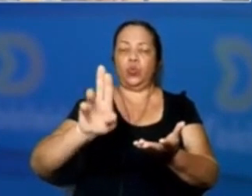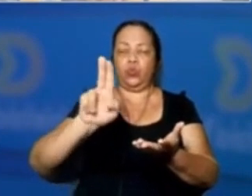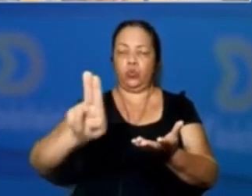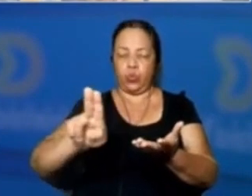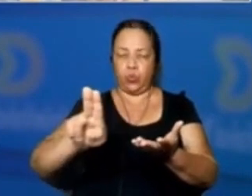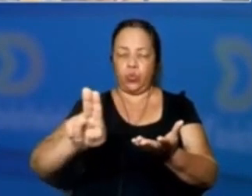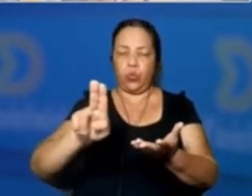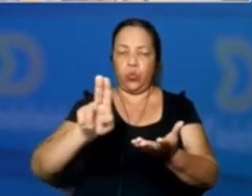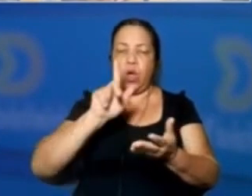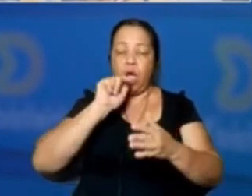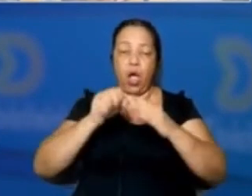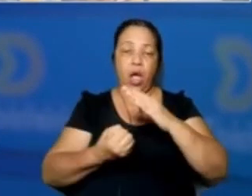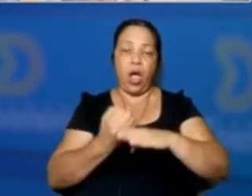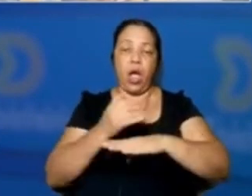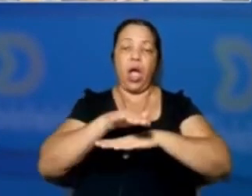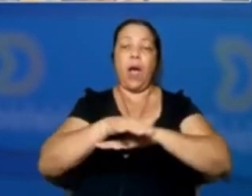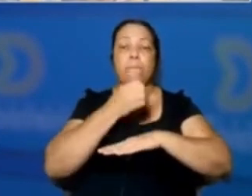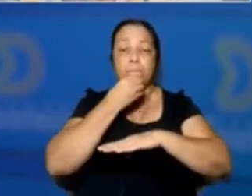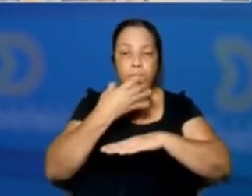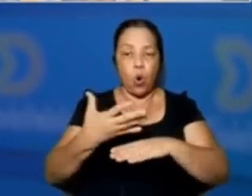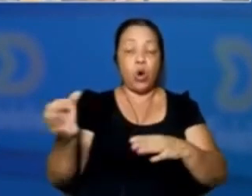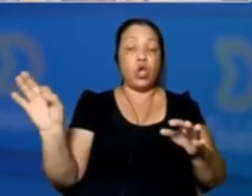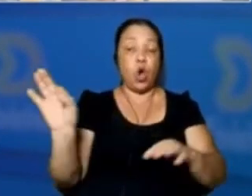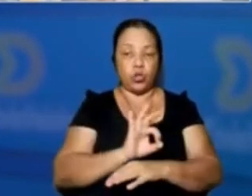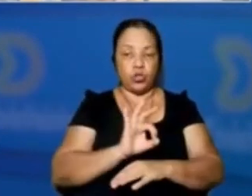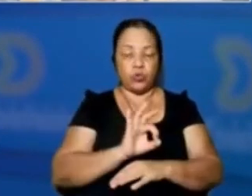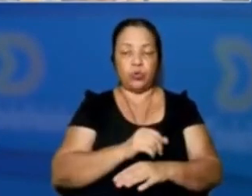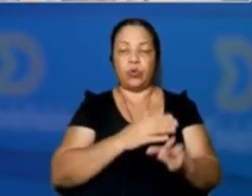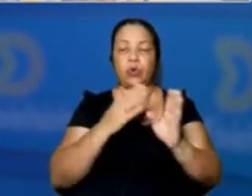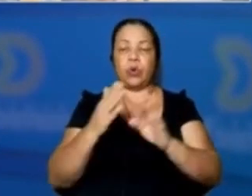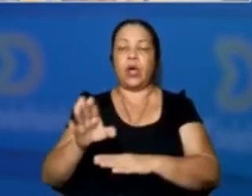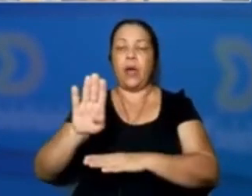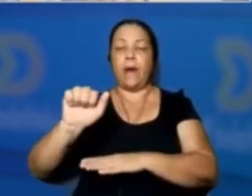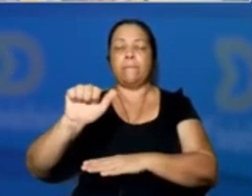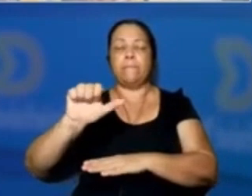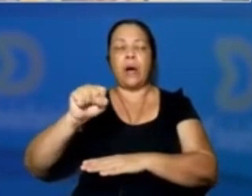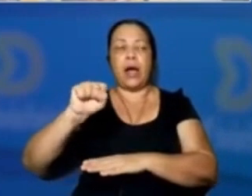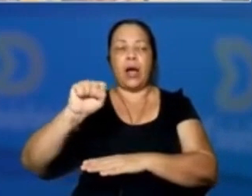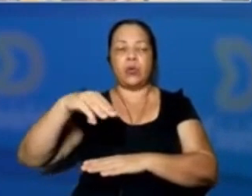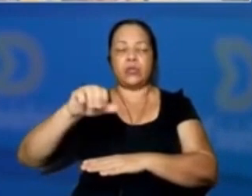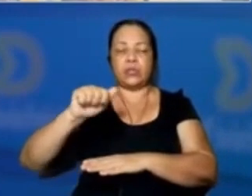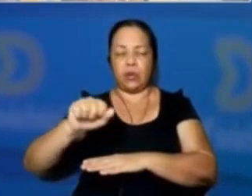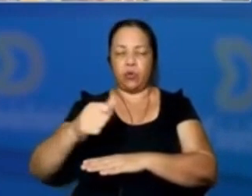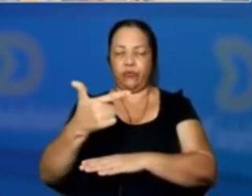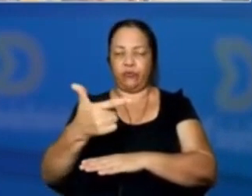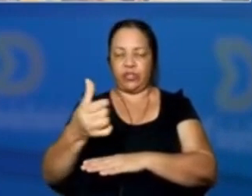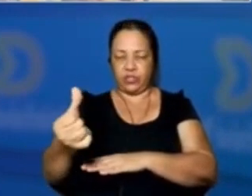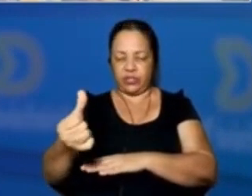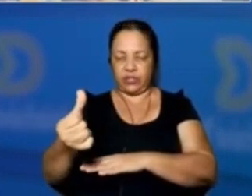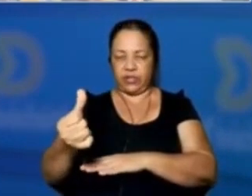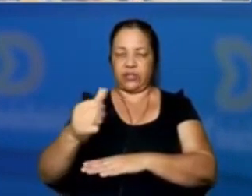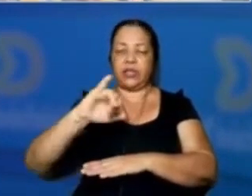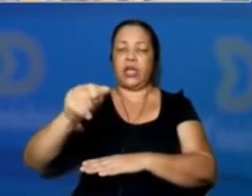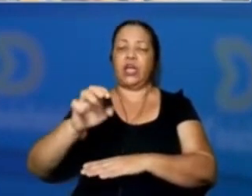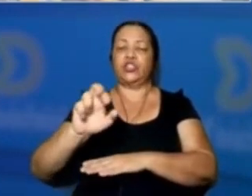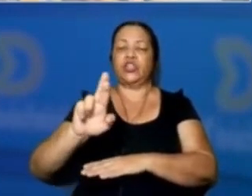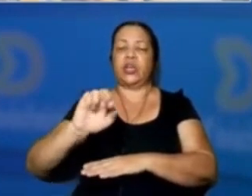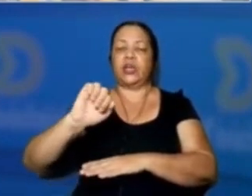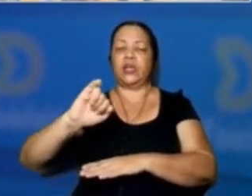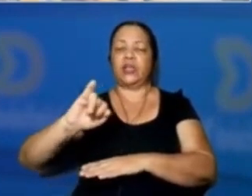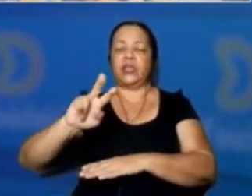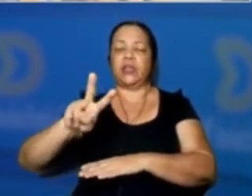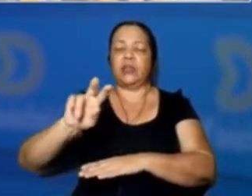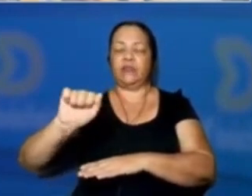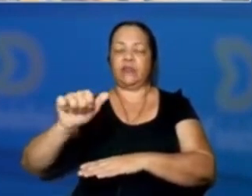lá em estado ótimo e bom, né? Bálsamo Taquari, 26 nascentes, Gerivá, 19, e o Braço do